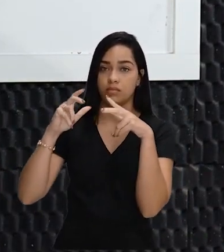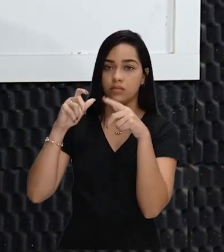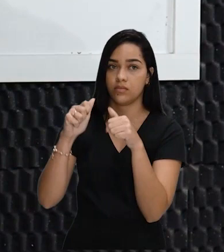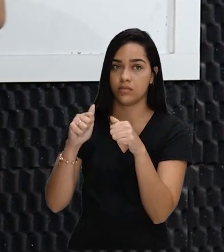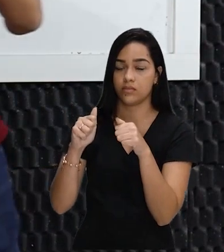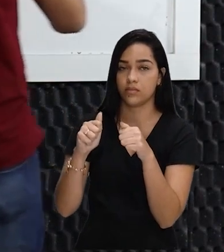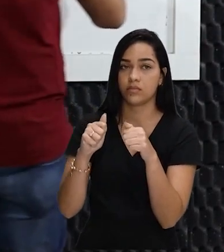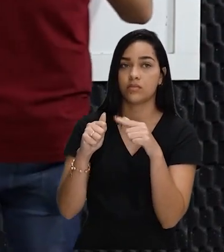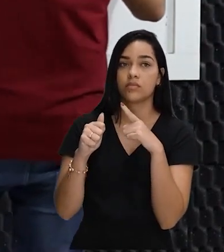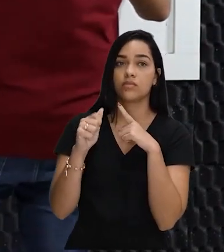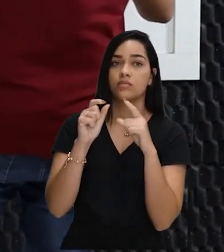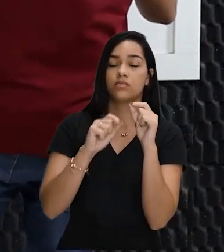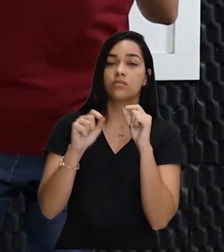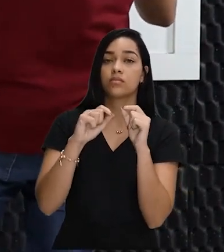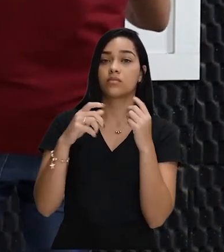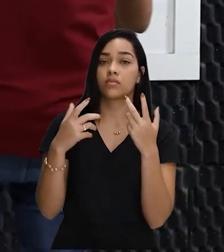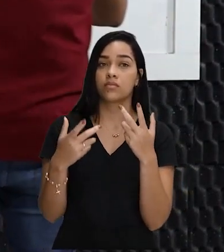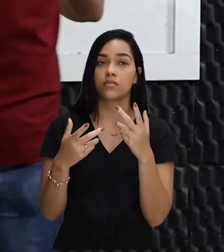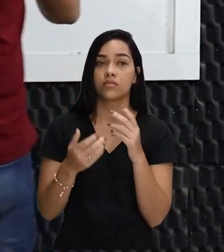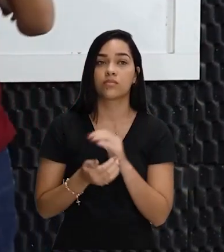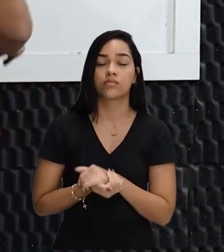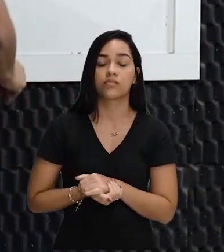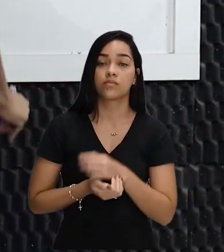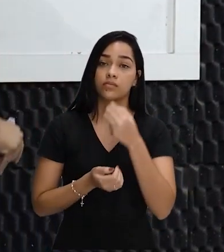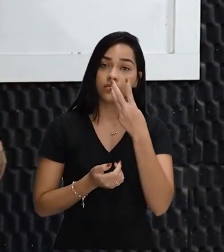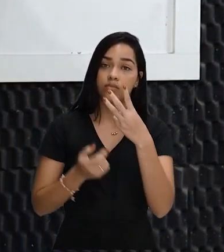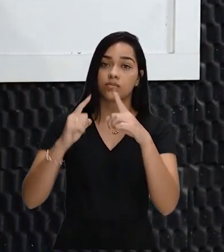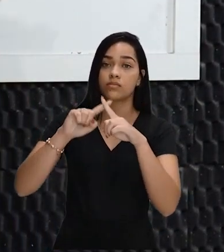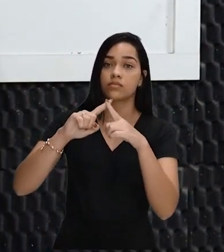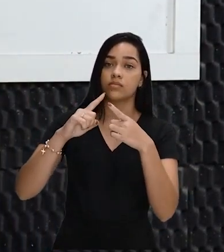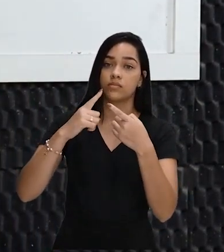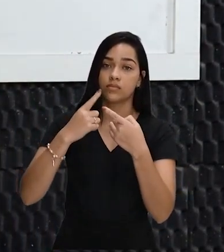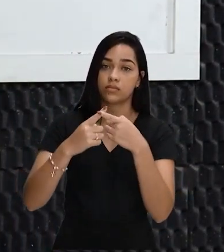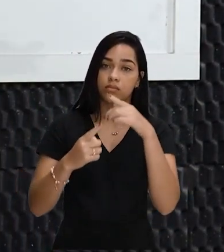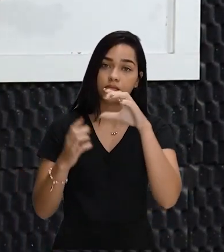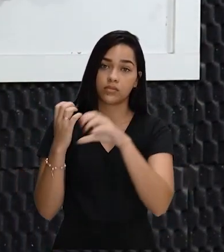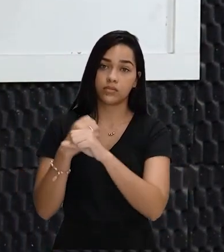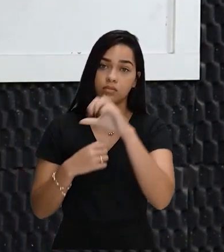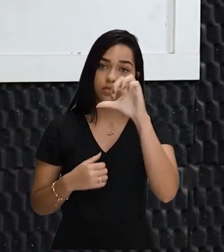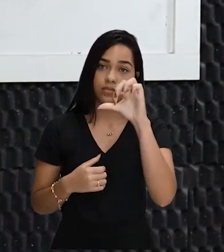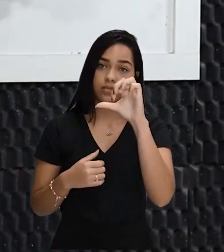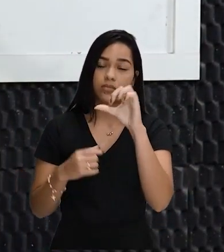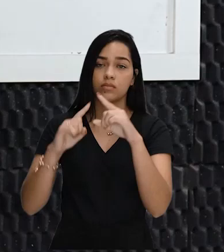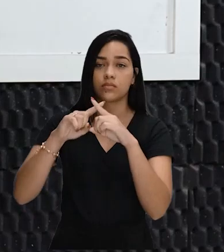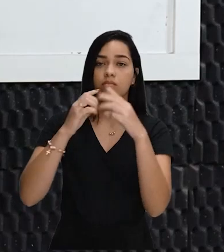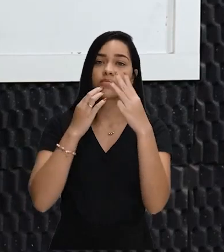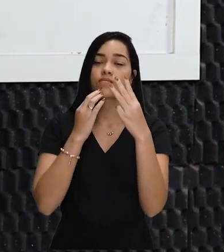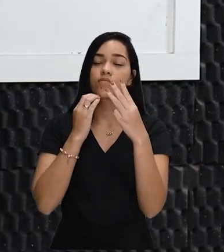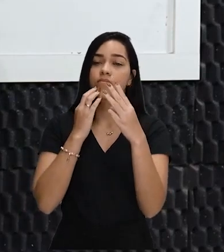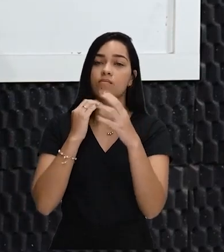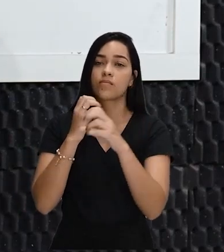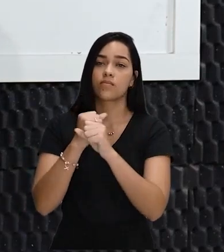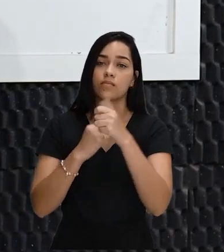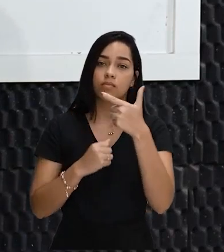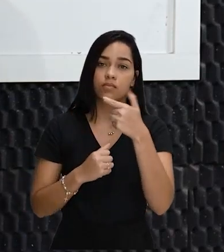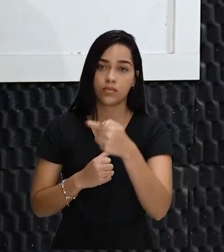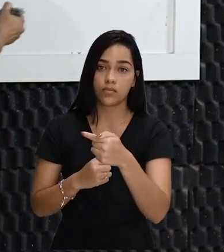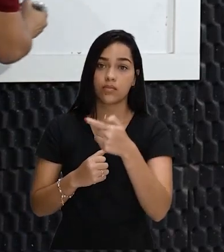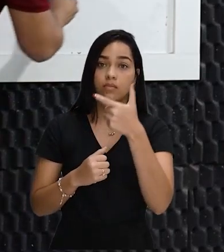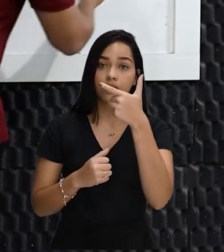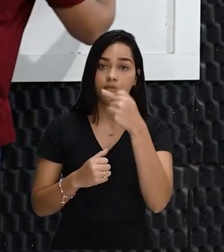aqui então vou ter no caso três vezes três da nove nove vezes três dá 27